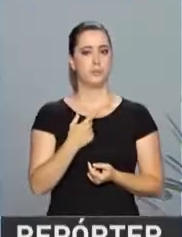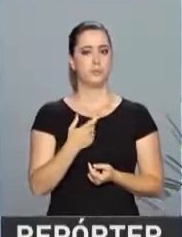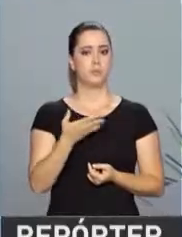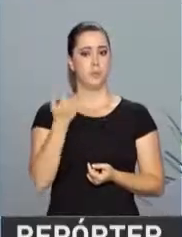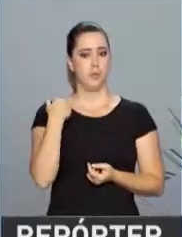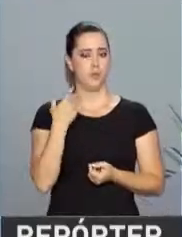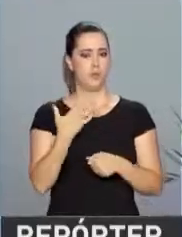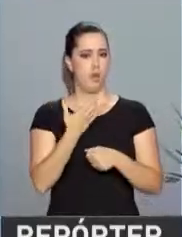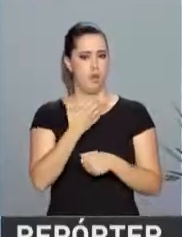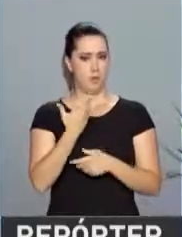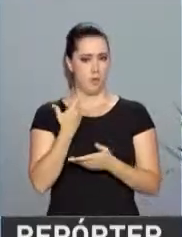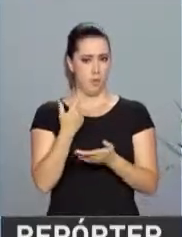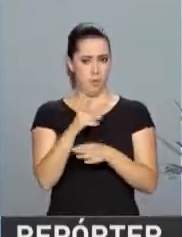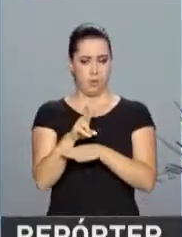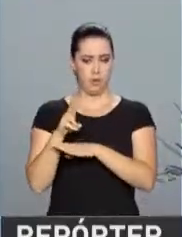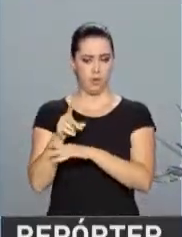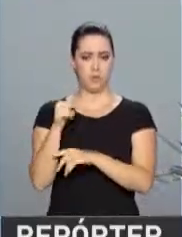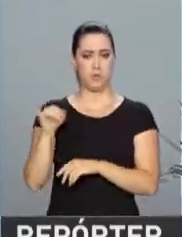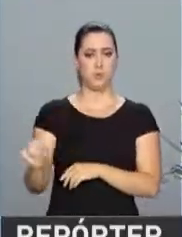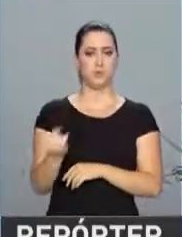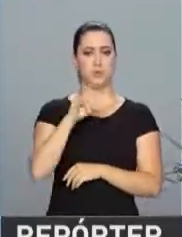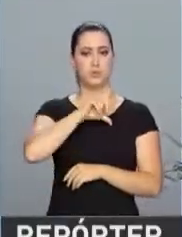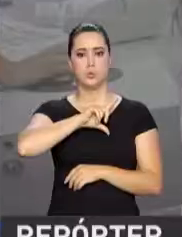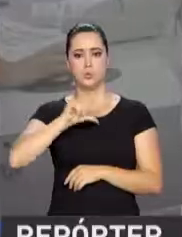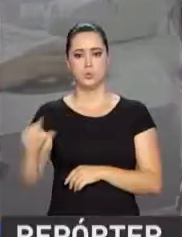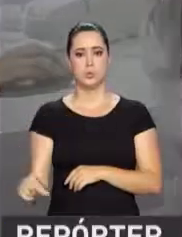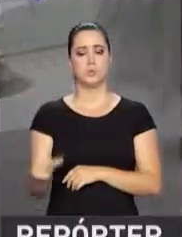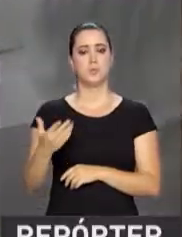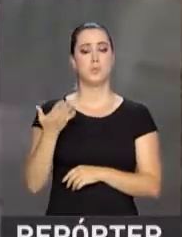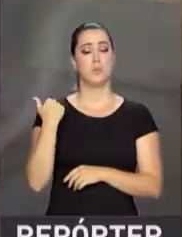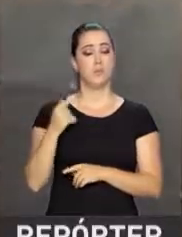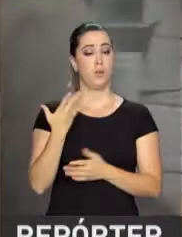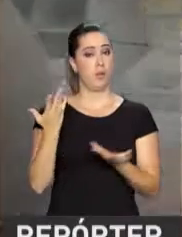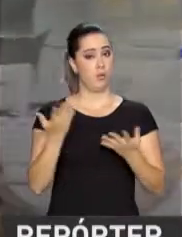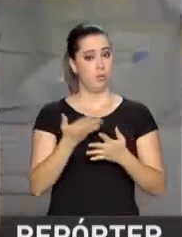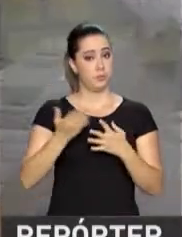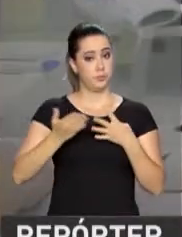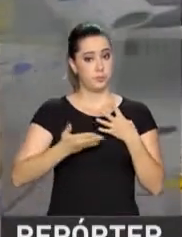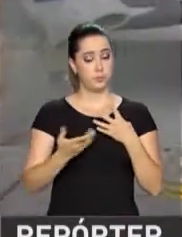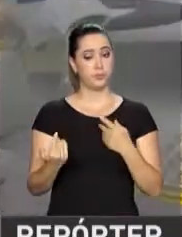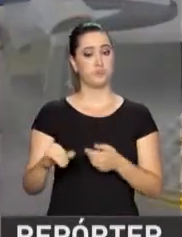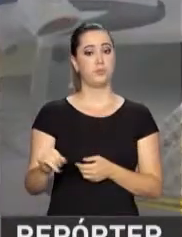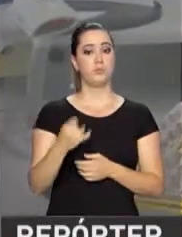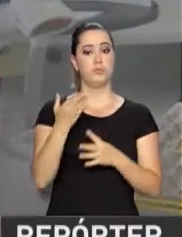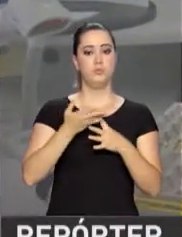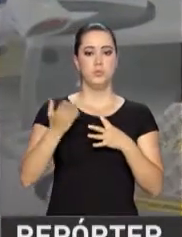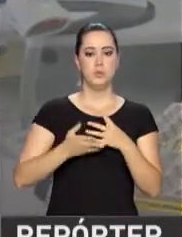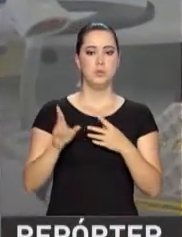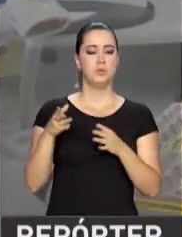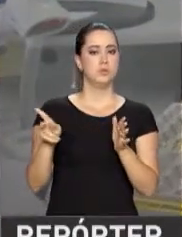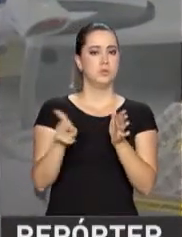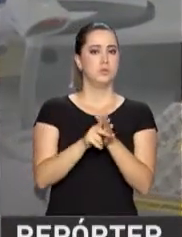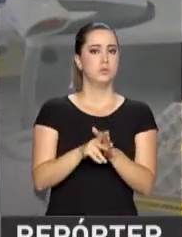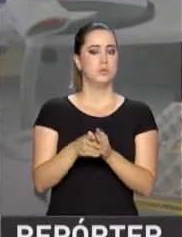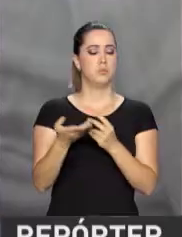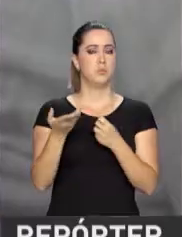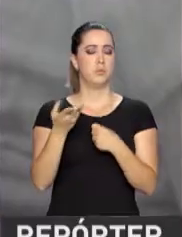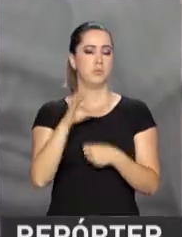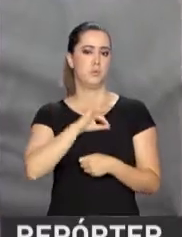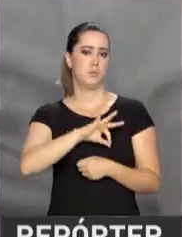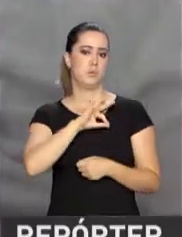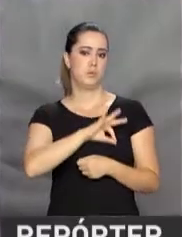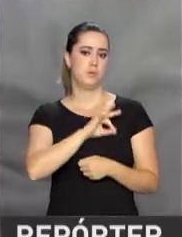que eu tomei emprestado é um dos mais baixos que tinha no consignado a prestações descontadas diretamente na folha de